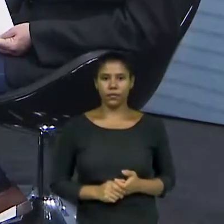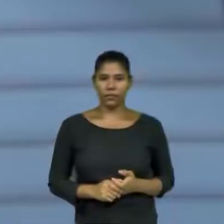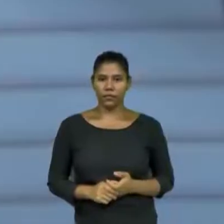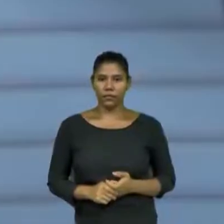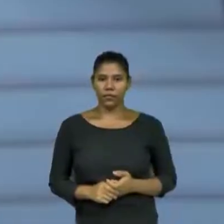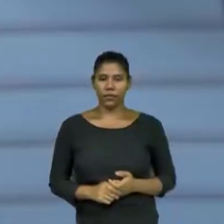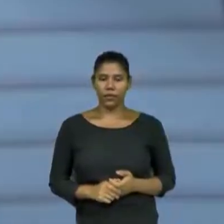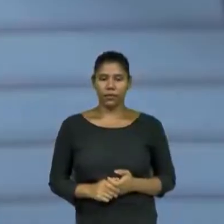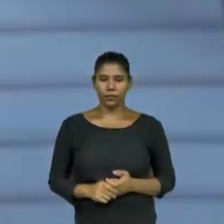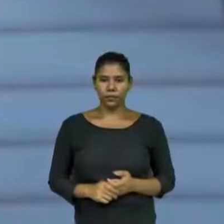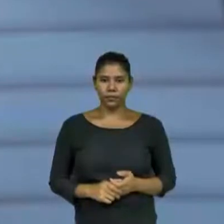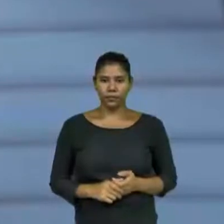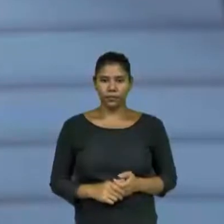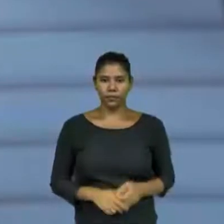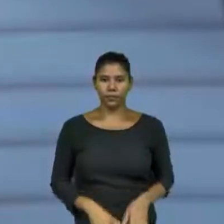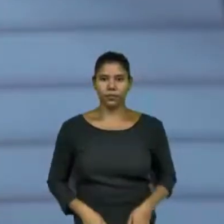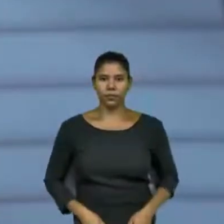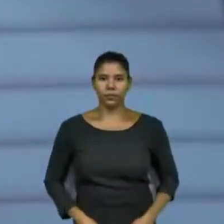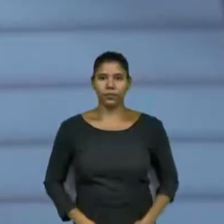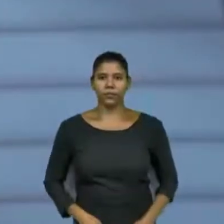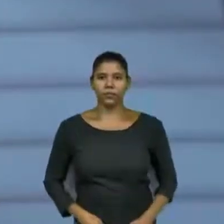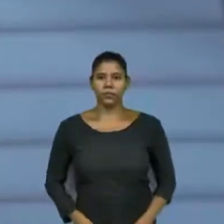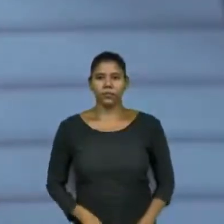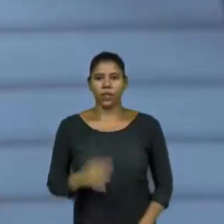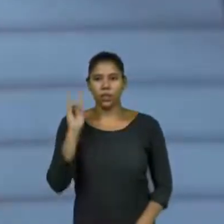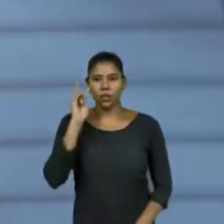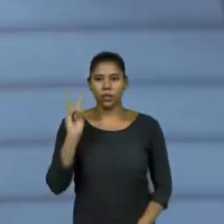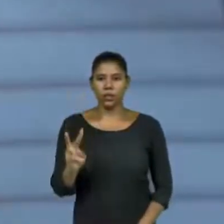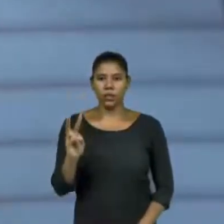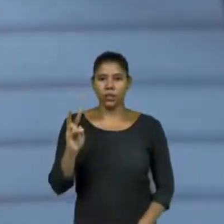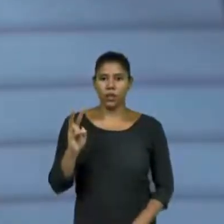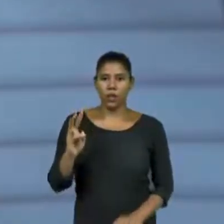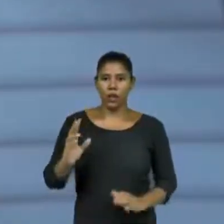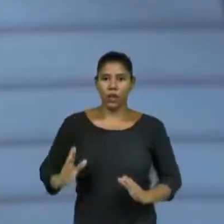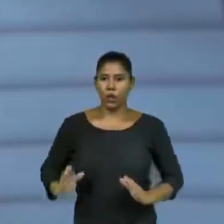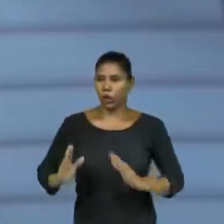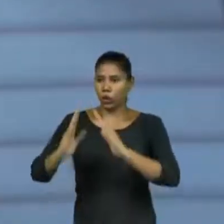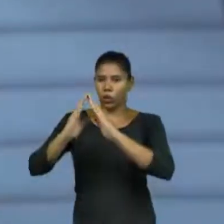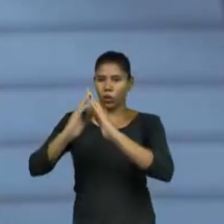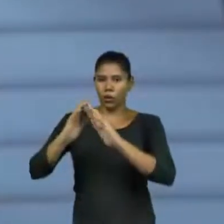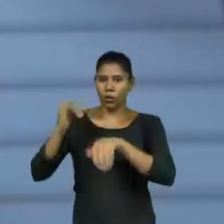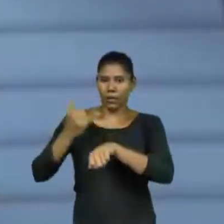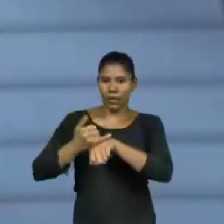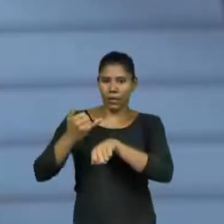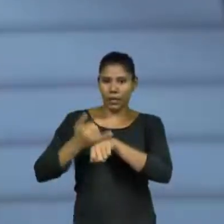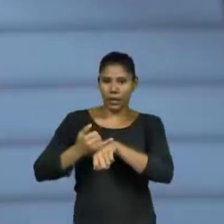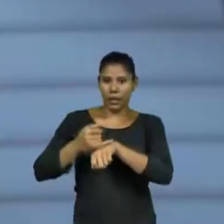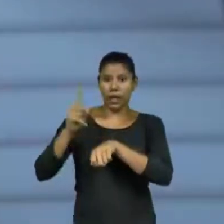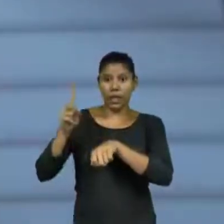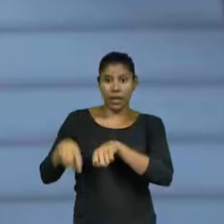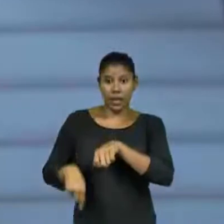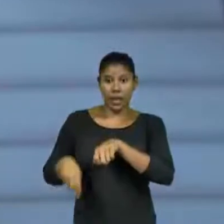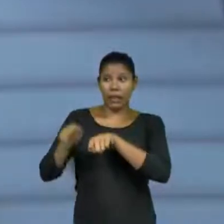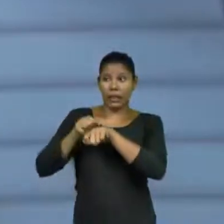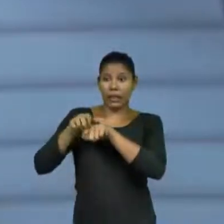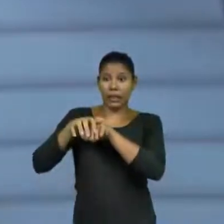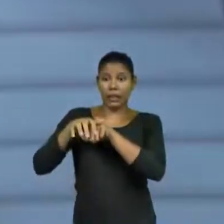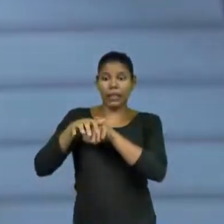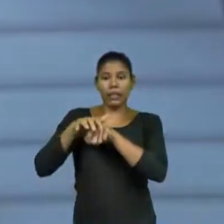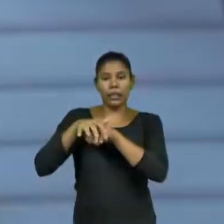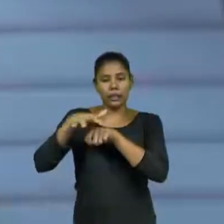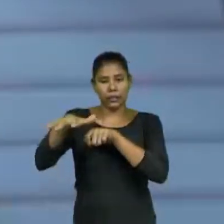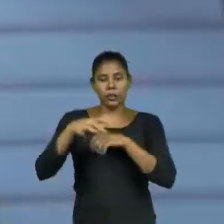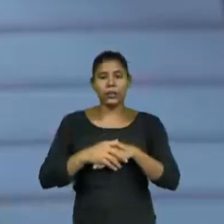é linha de distribuição. Quando você vê torre metálica, é linha de transmissão. É linha de transmissão. Quando vê poste, é linha de distribuição. Aqui no Ceará, né? E